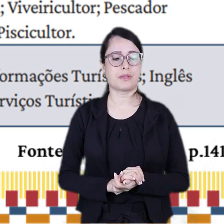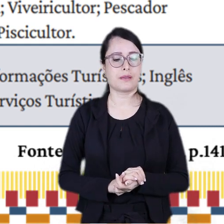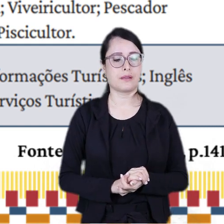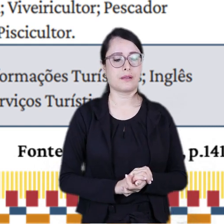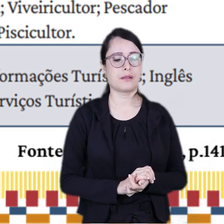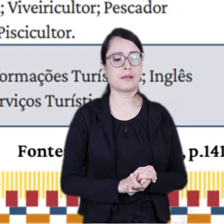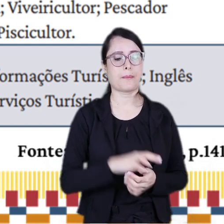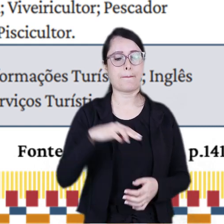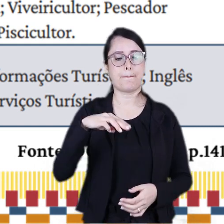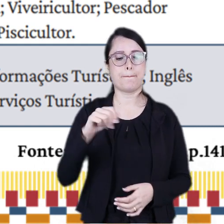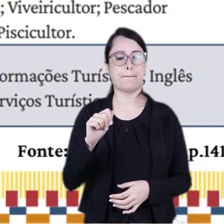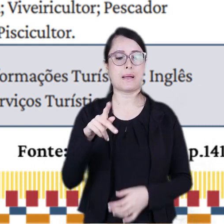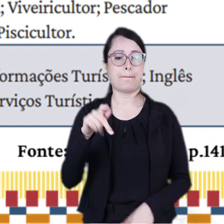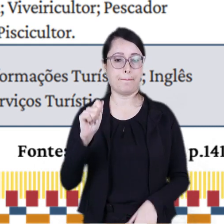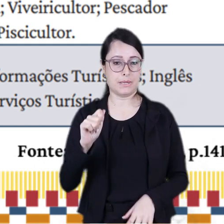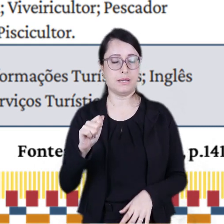isso?